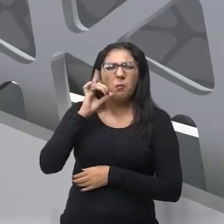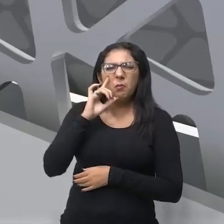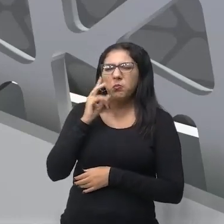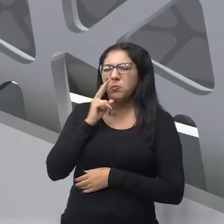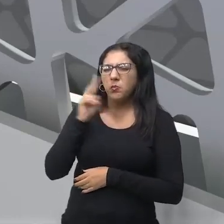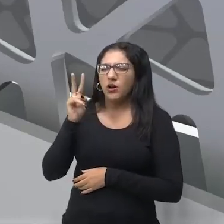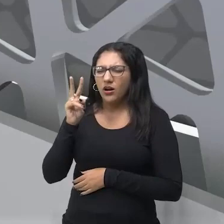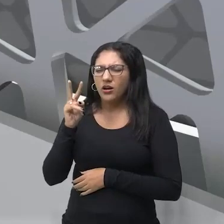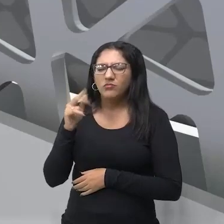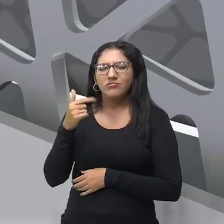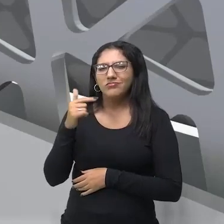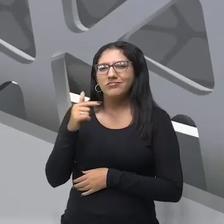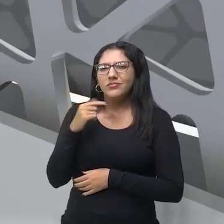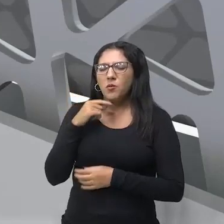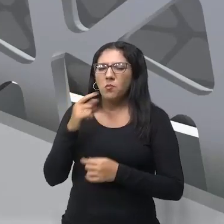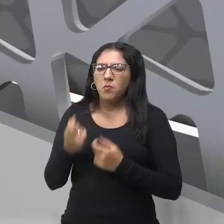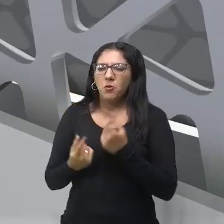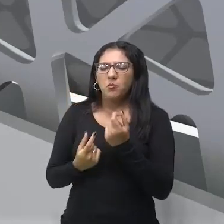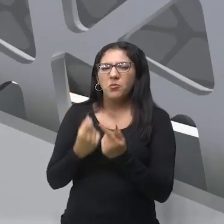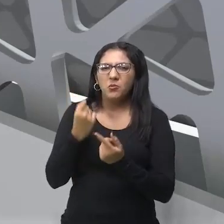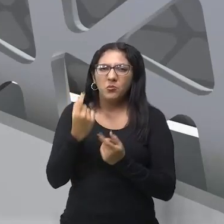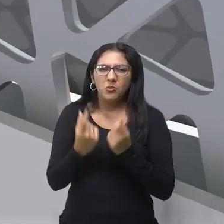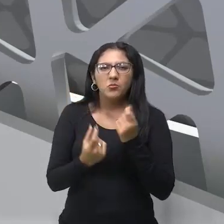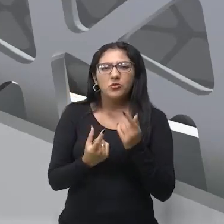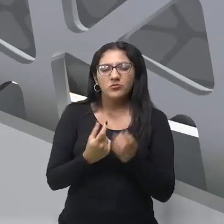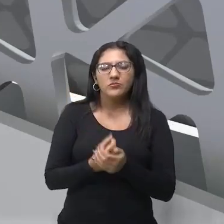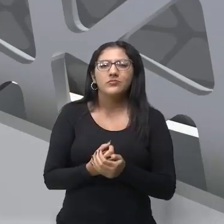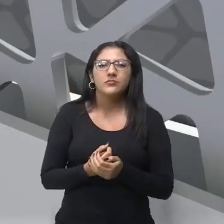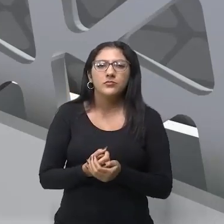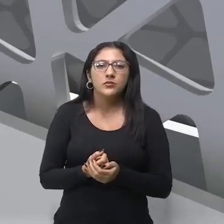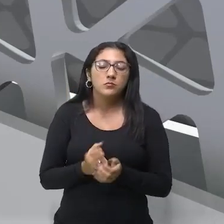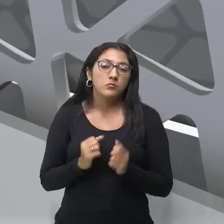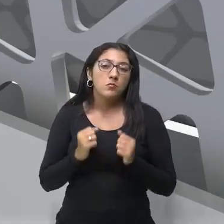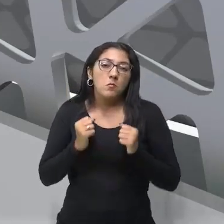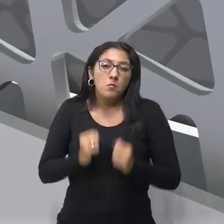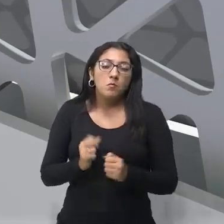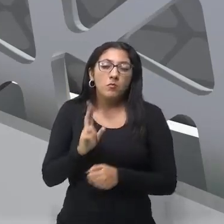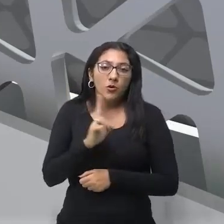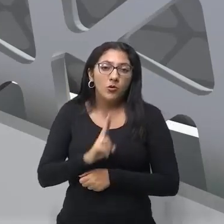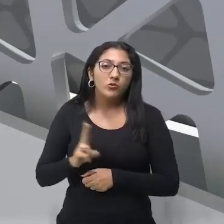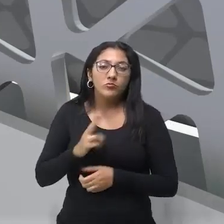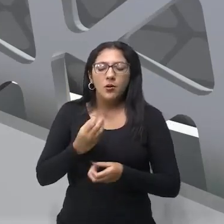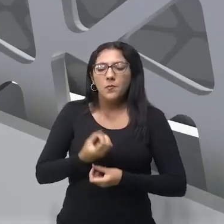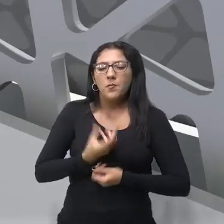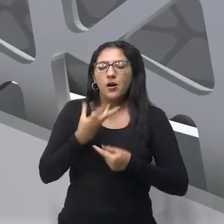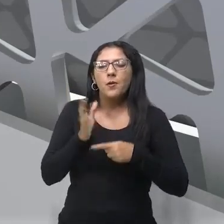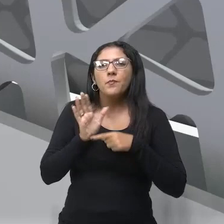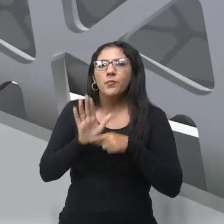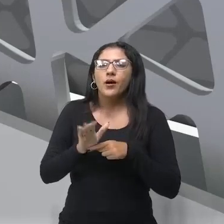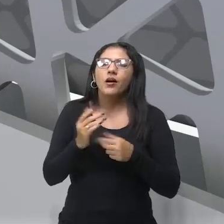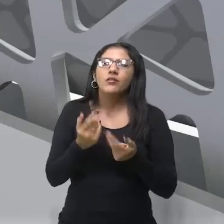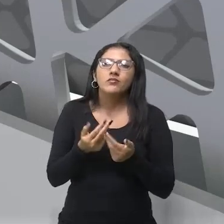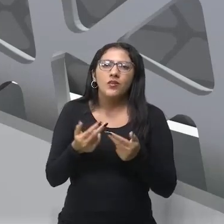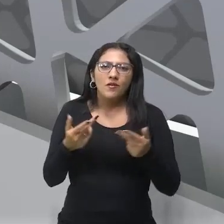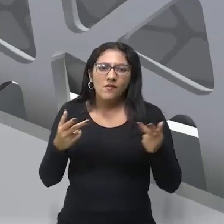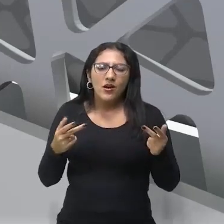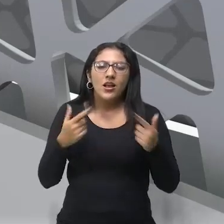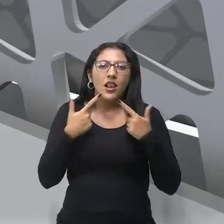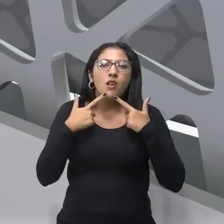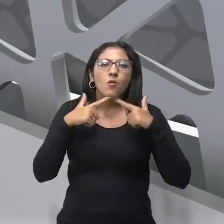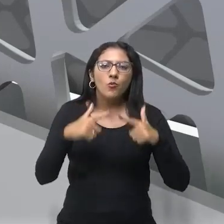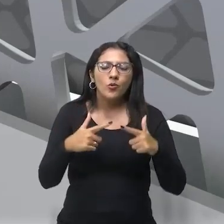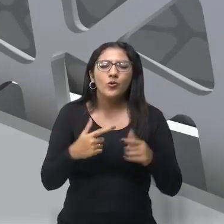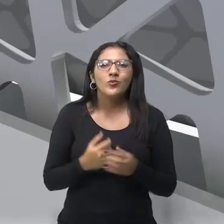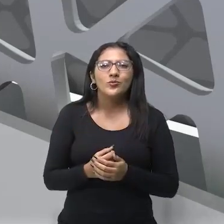tão comuns do cotidiano, tão presentes do cotidiano, e que servem para que a gente expresse coisas diferentes,